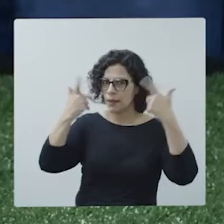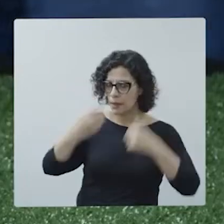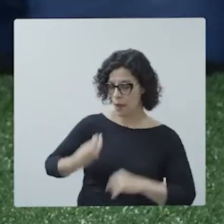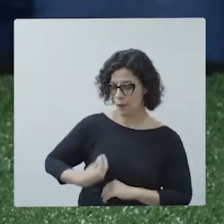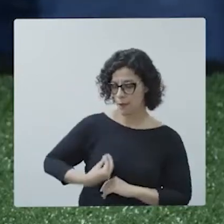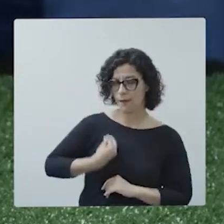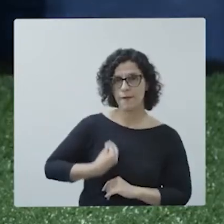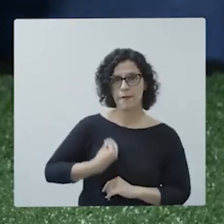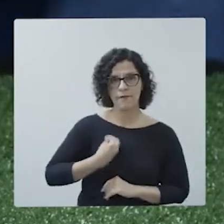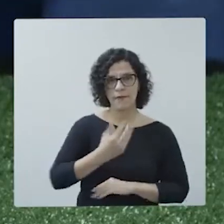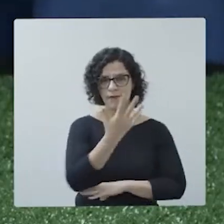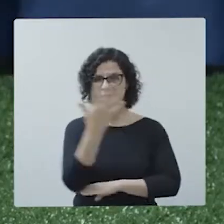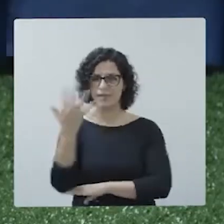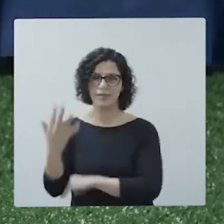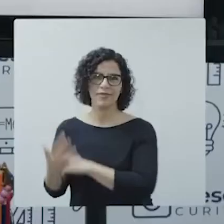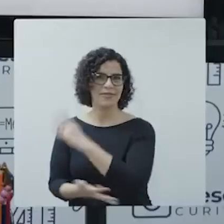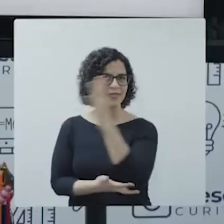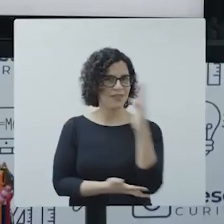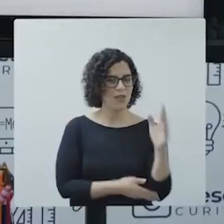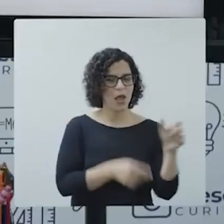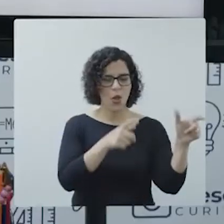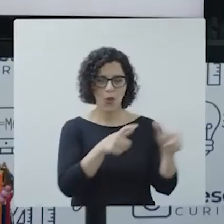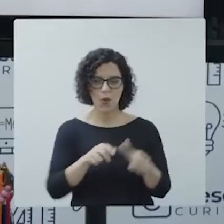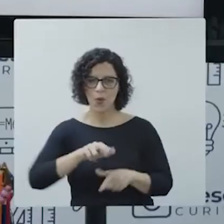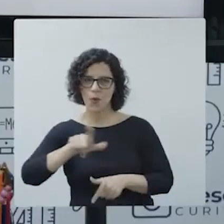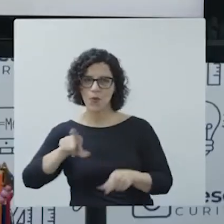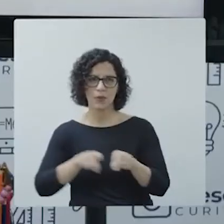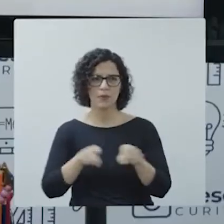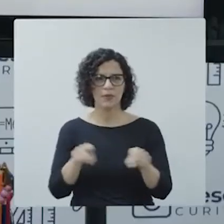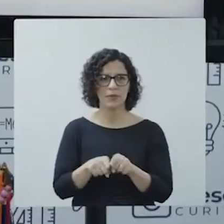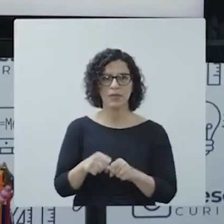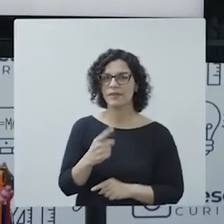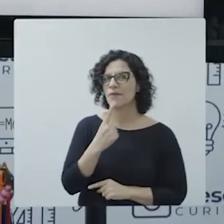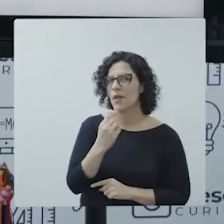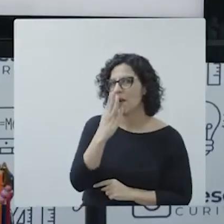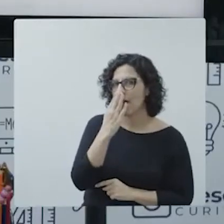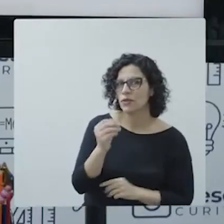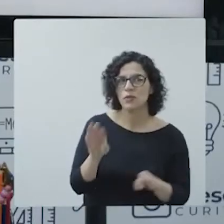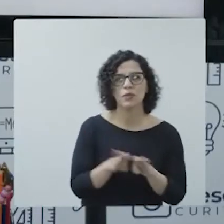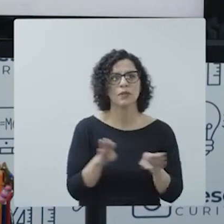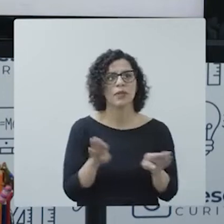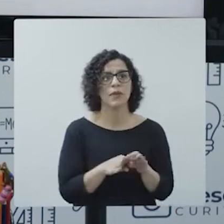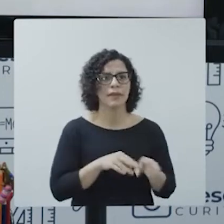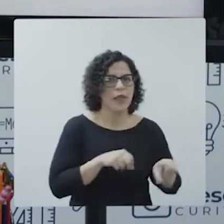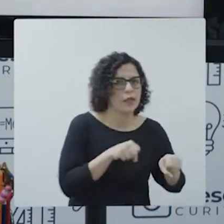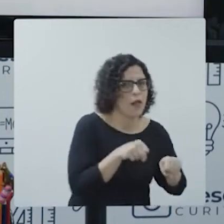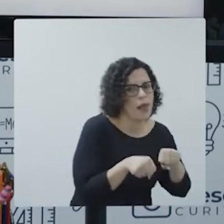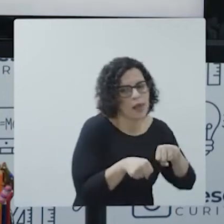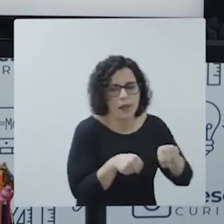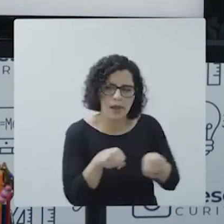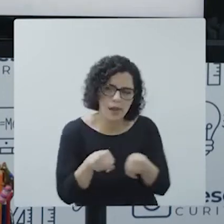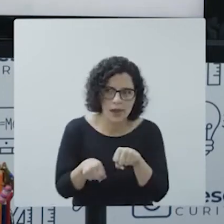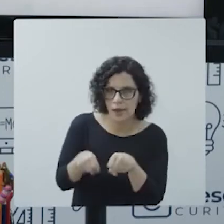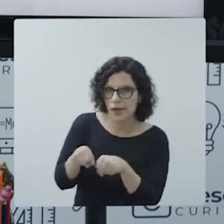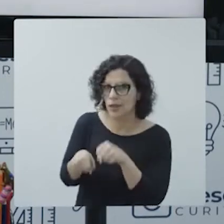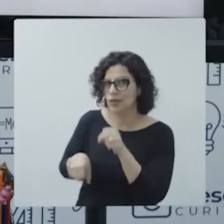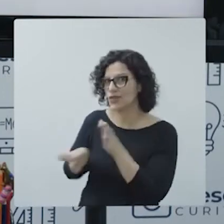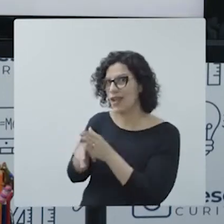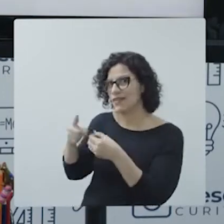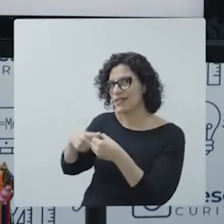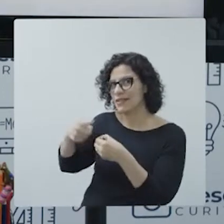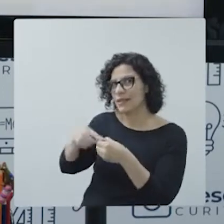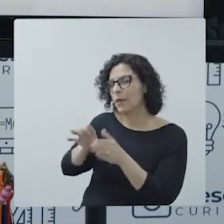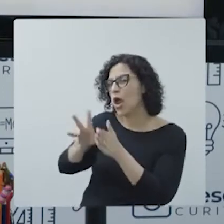que vivem, né, na floresta, em outros lugares, essa raposa, ela saía de onde ela estava e ia até